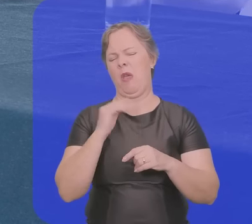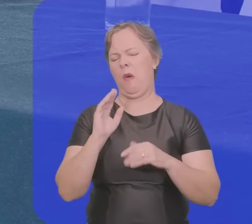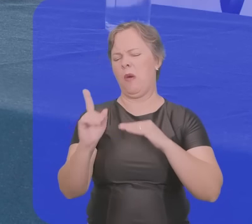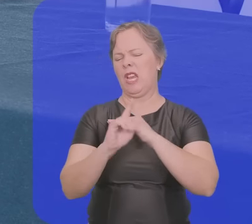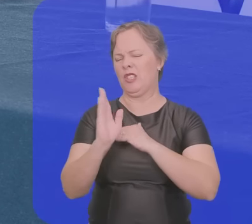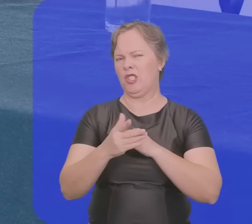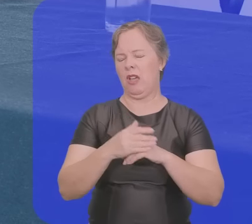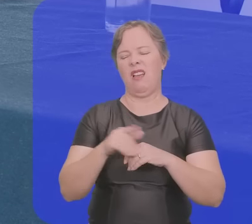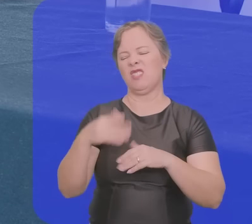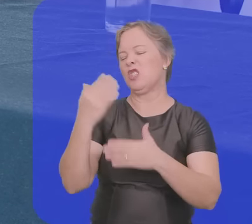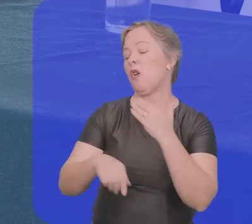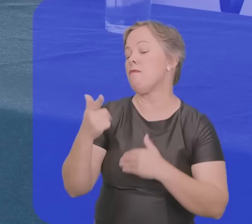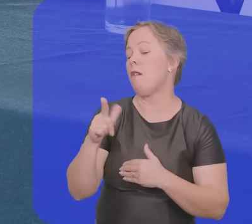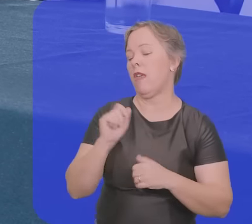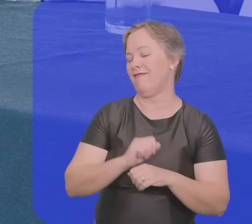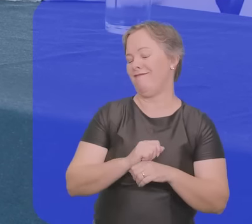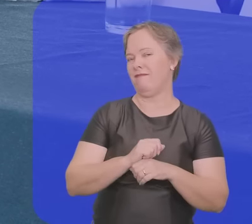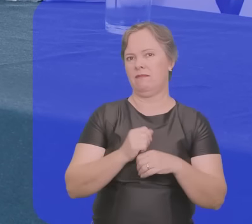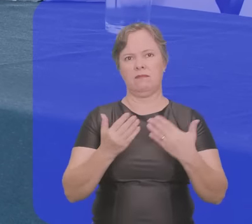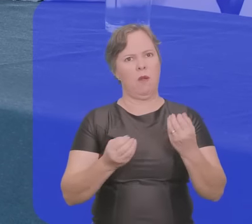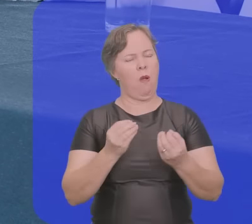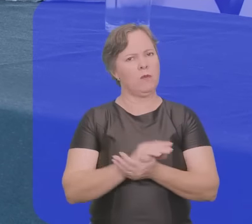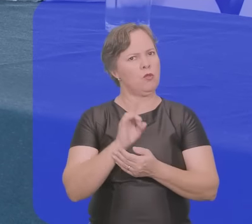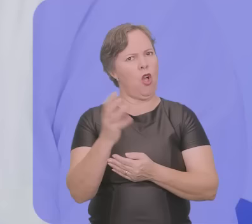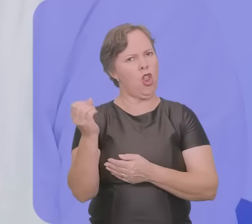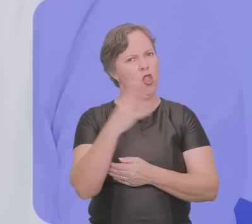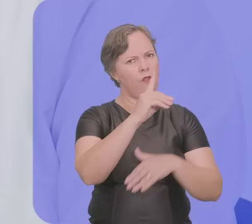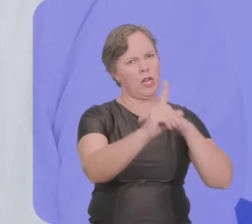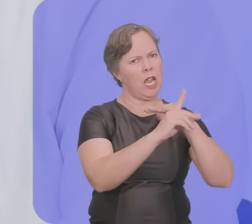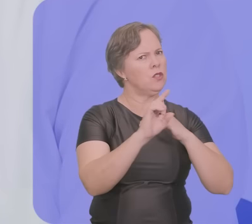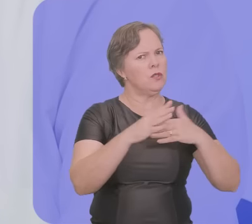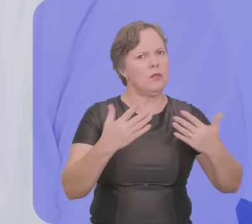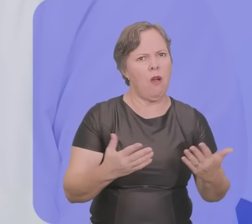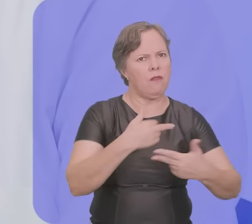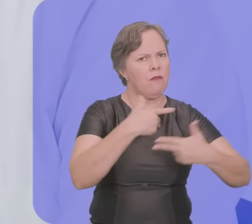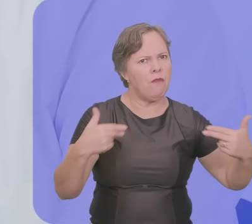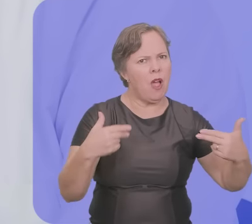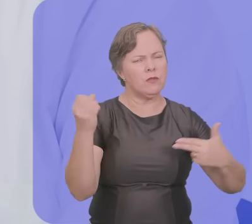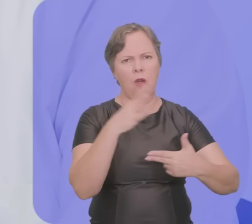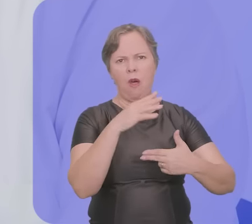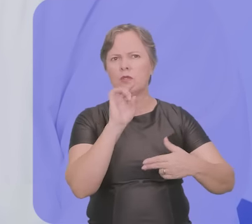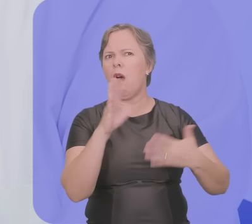tem esse desconto. O olhar deles estão voltados muda, né? só para captar novos clientes. Então,